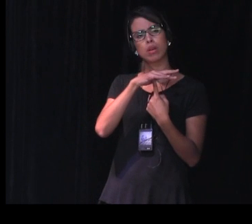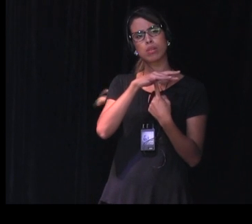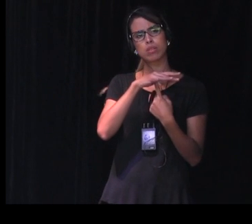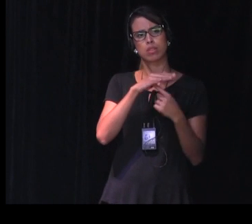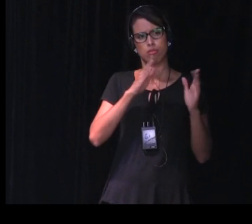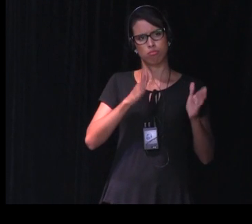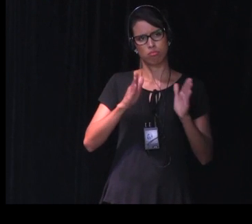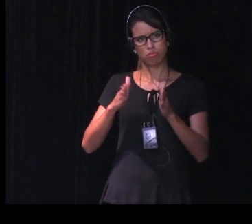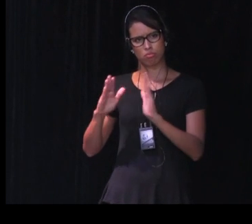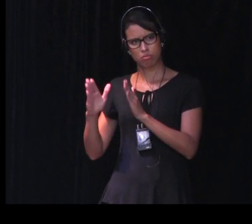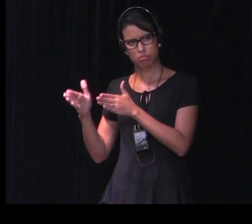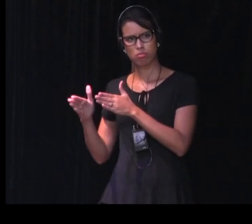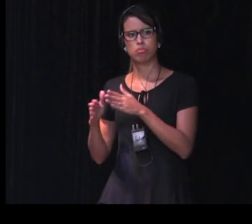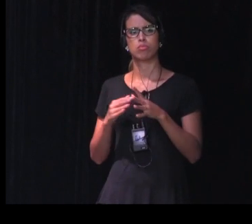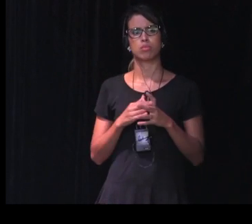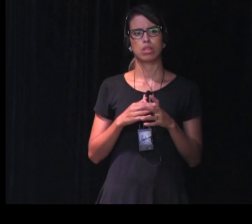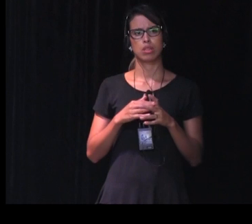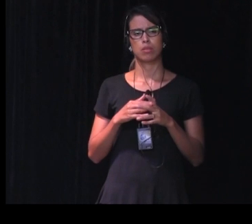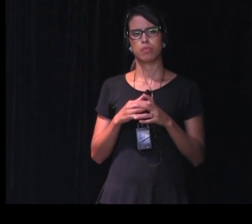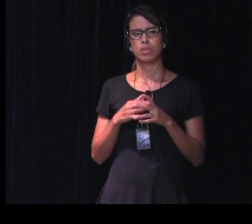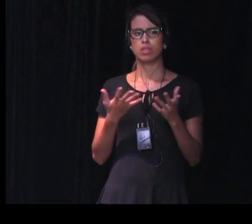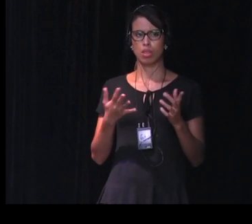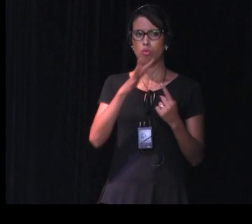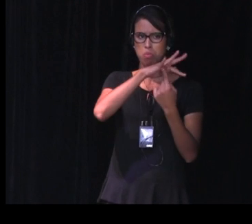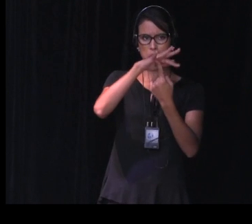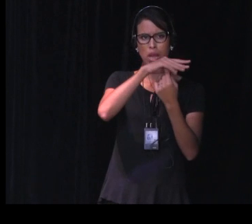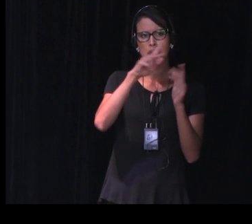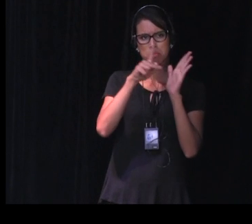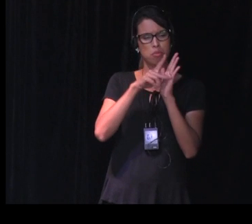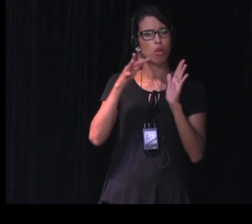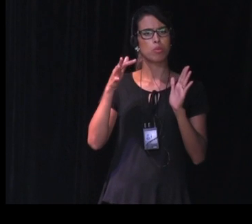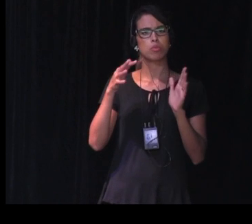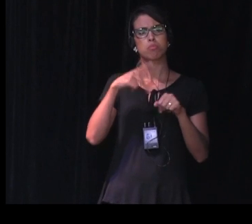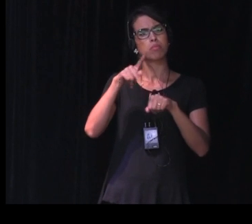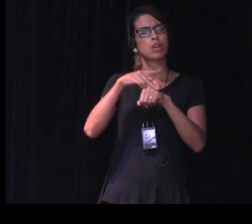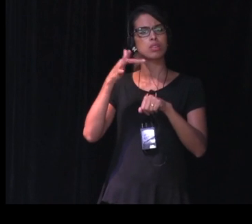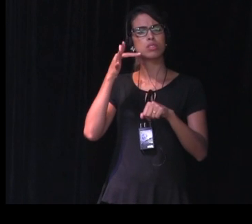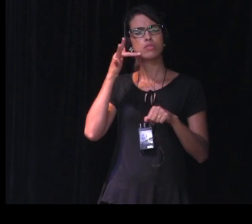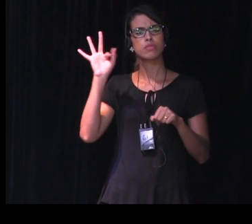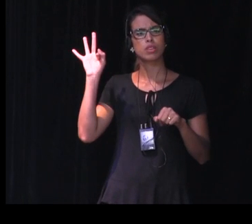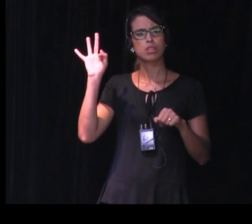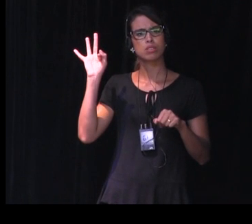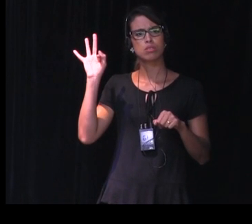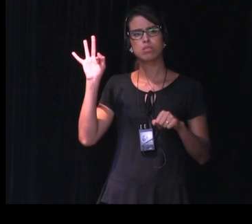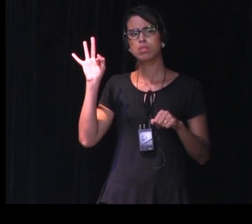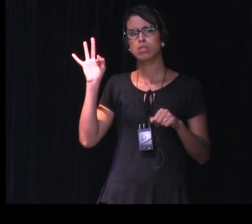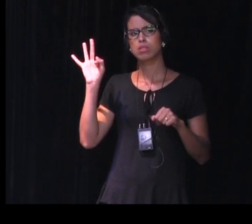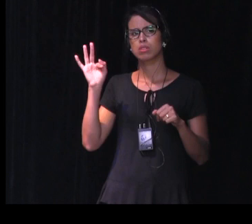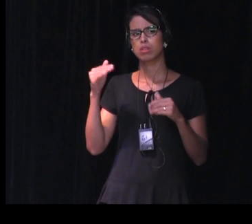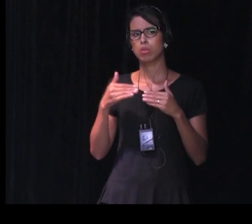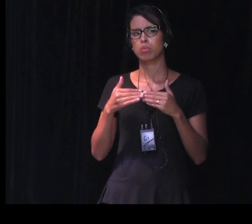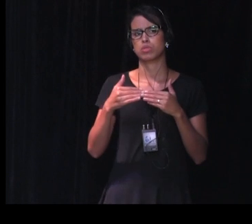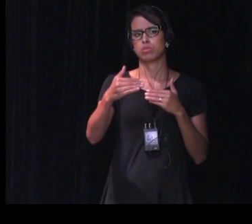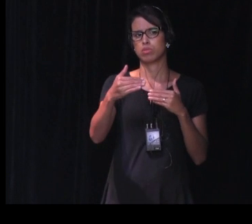parque, os potreiros têm uma certa ordem, e essa ideia do jardim francês se começa a